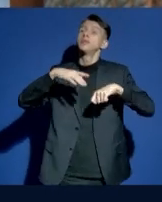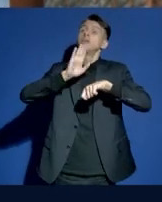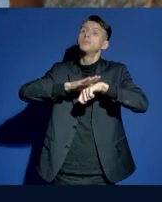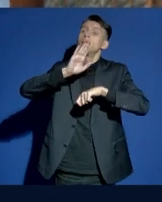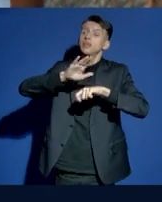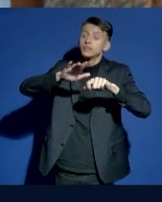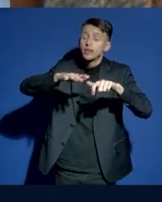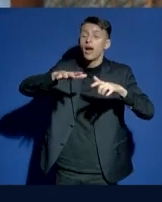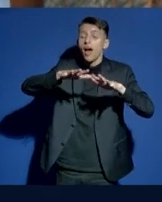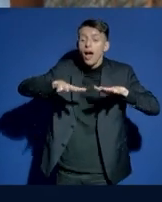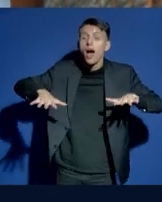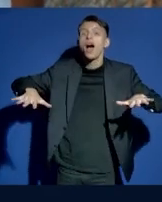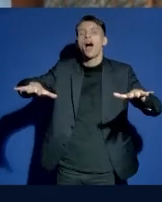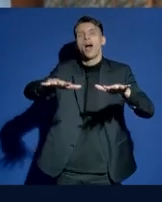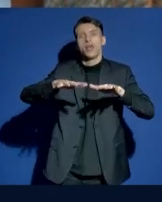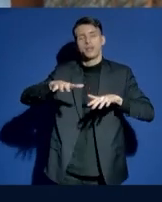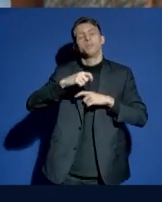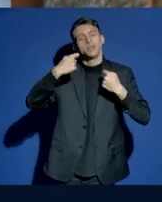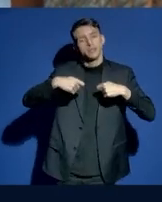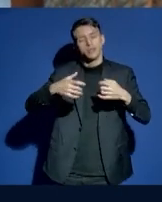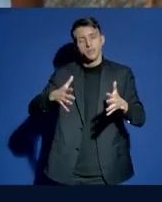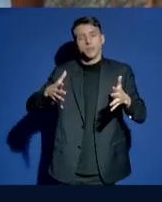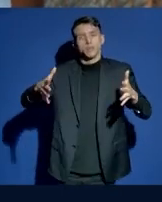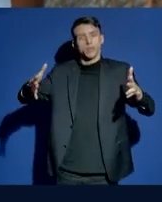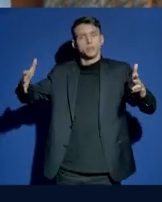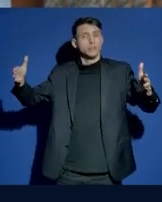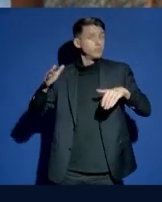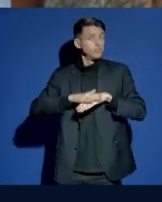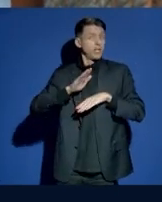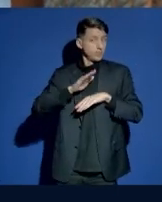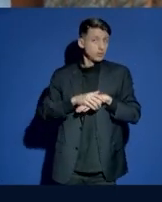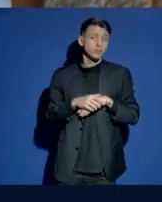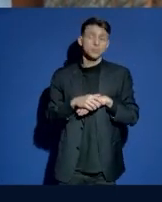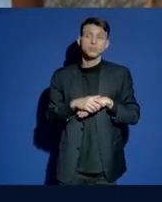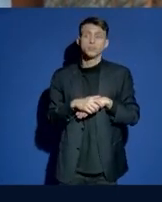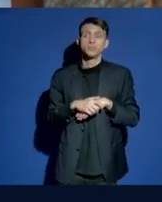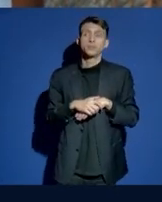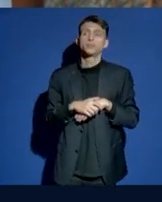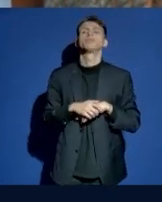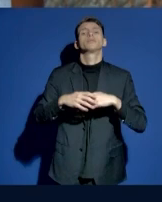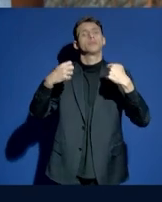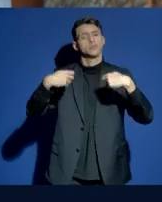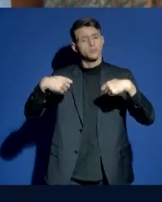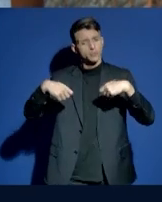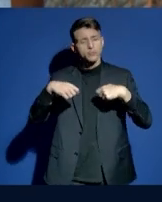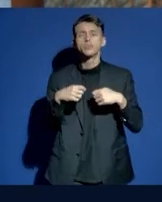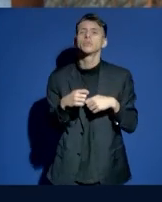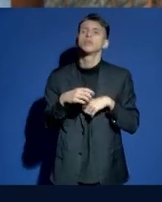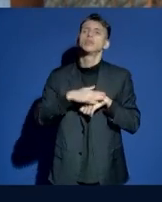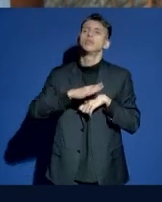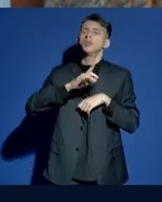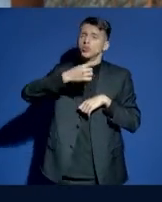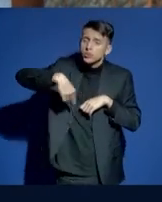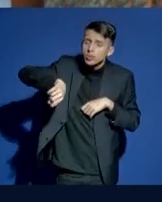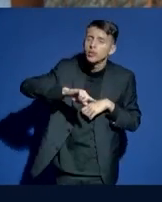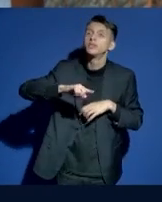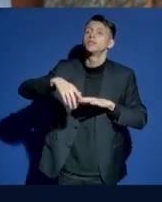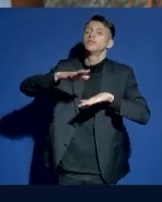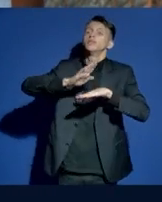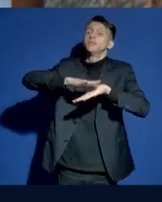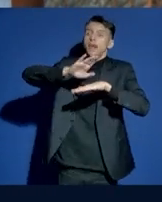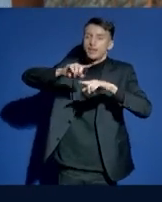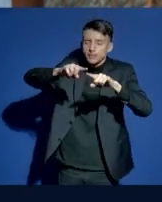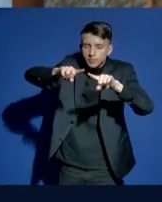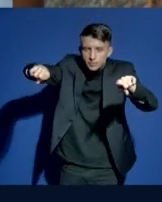a área né então isso isso já por si só demandaria aí mais nós abrir mais errada